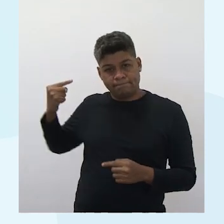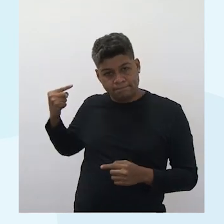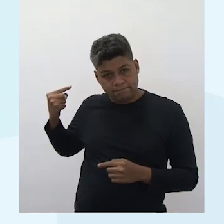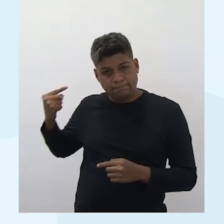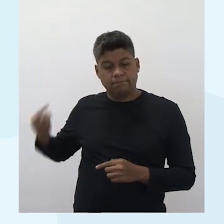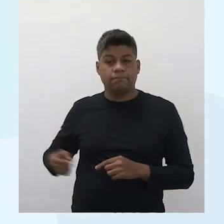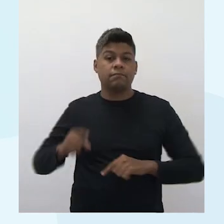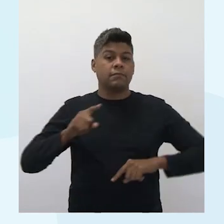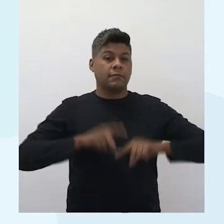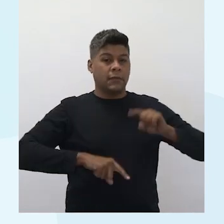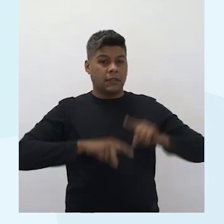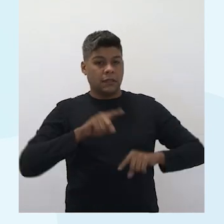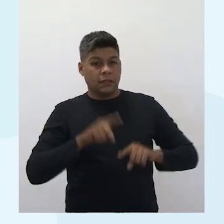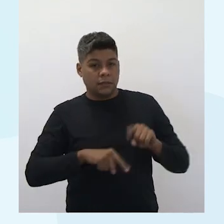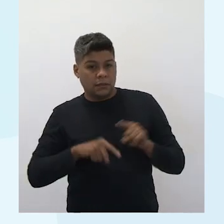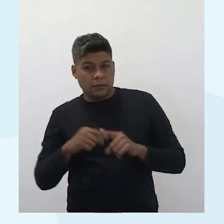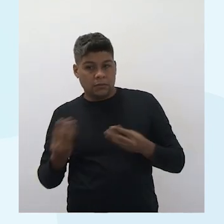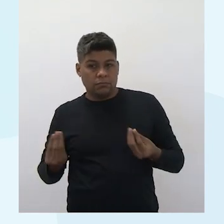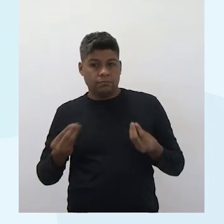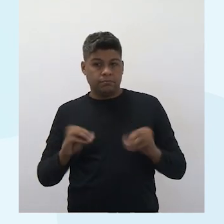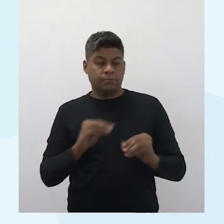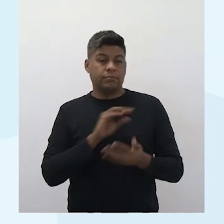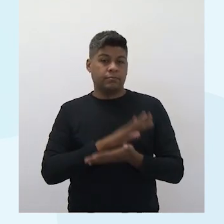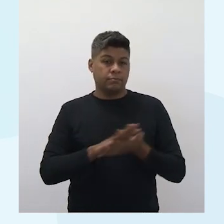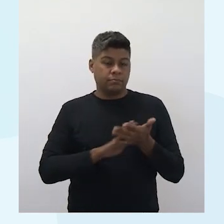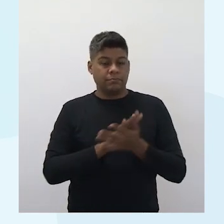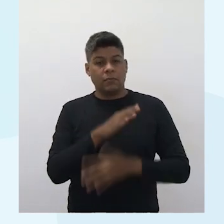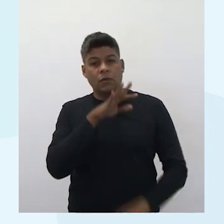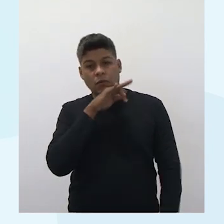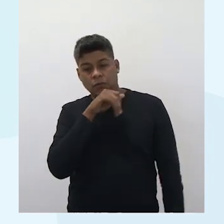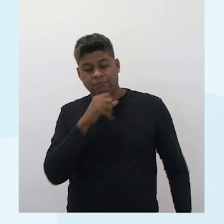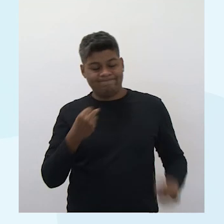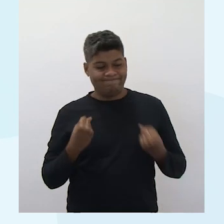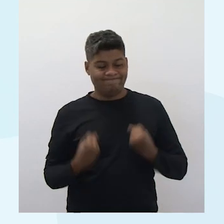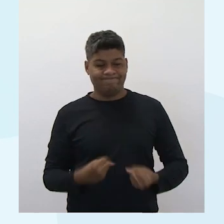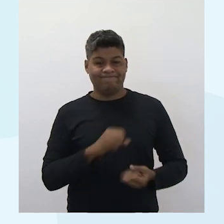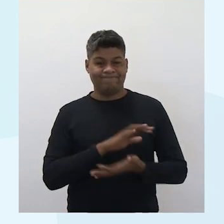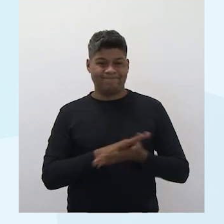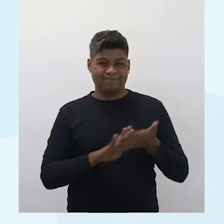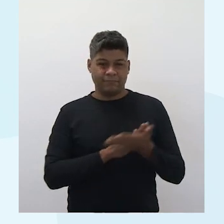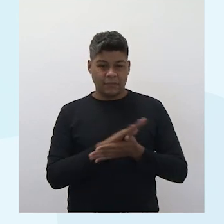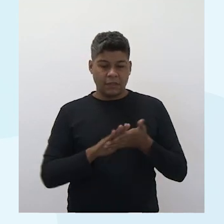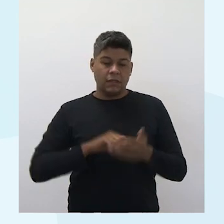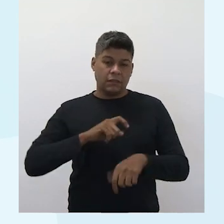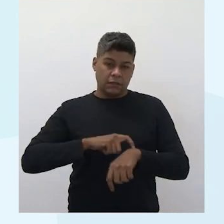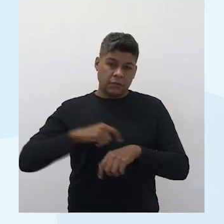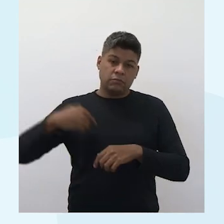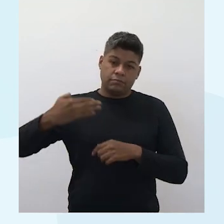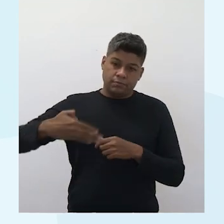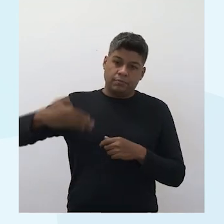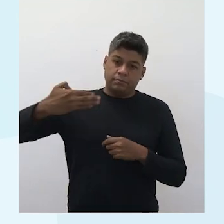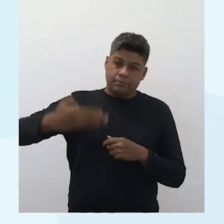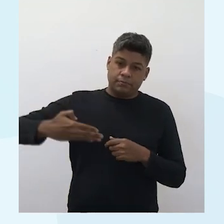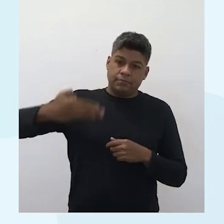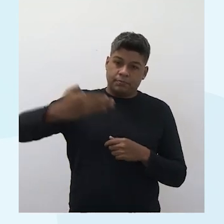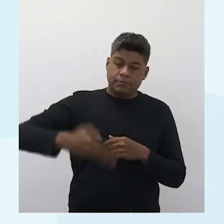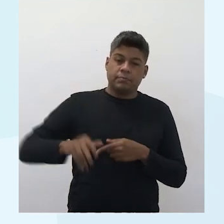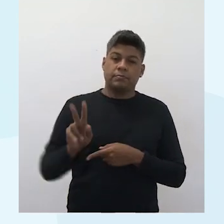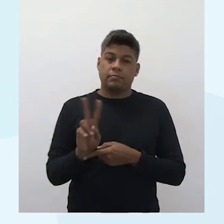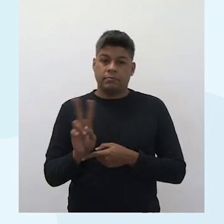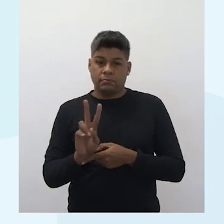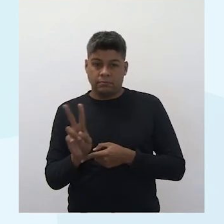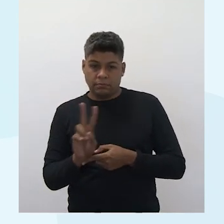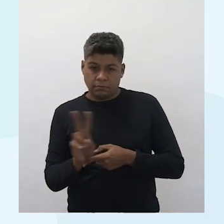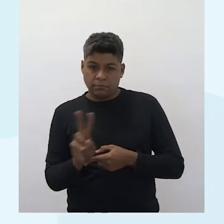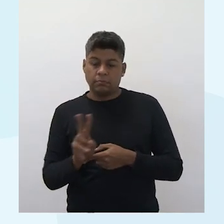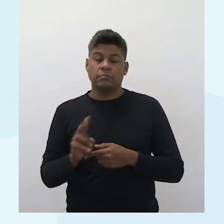de material mal depositado em barragens, que não suportam a quantidade de dejetos ao longo do tempo. Então, essa é a questão de monitoramento,